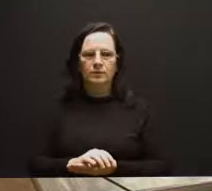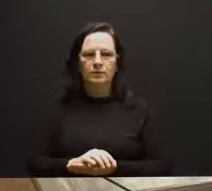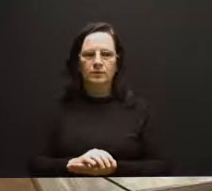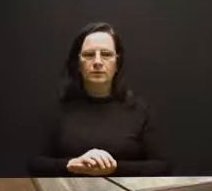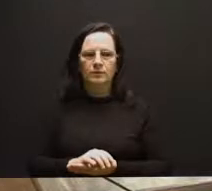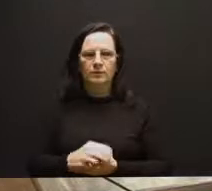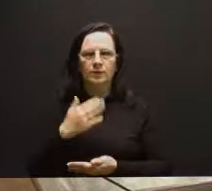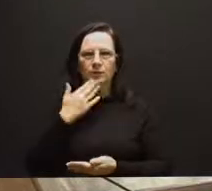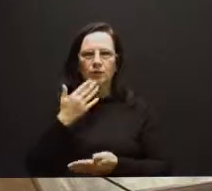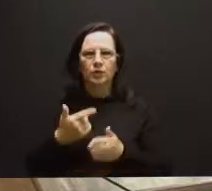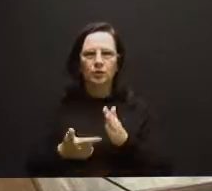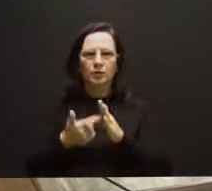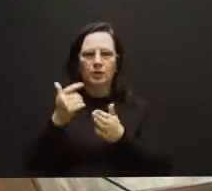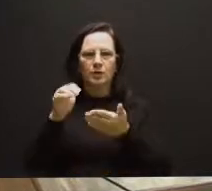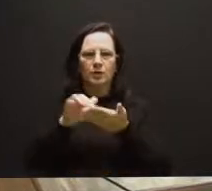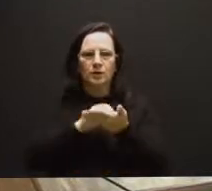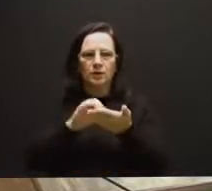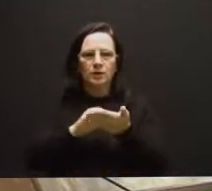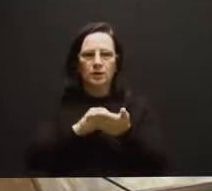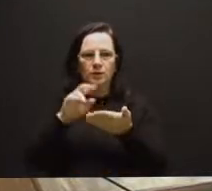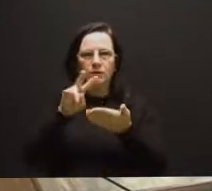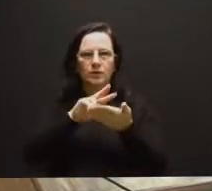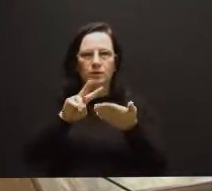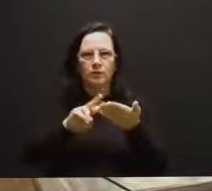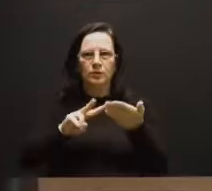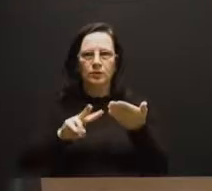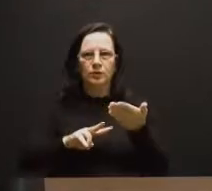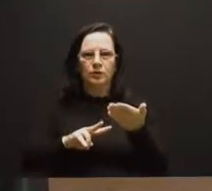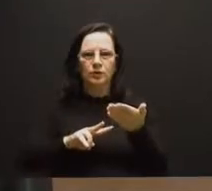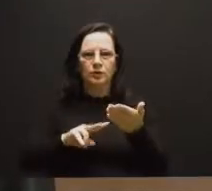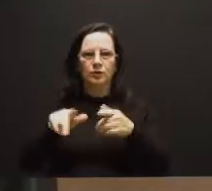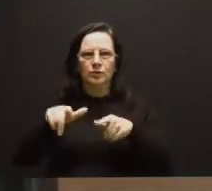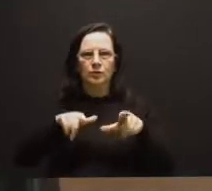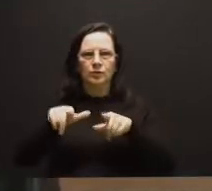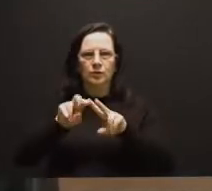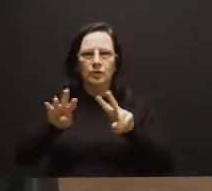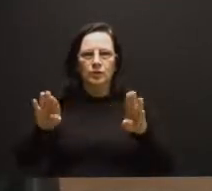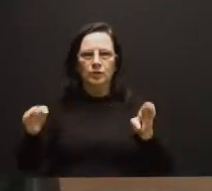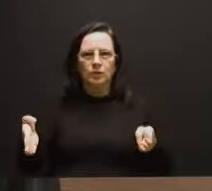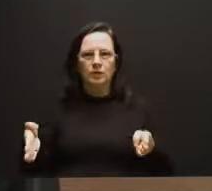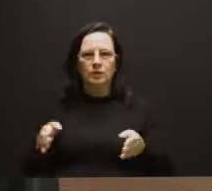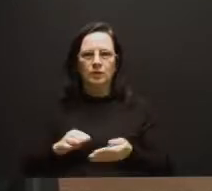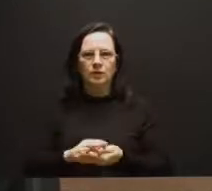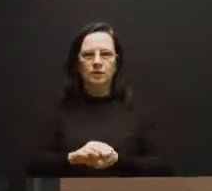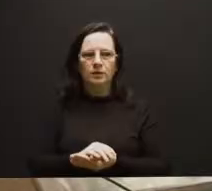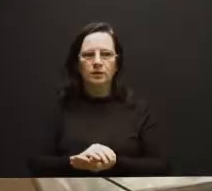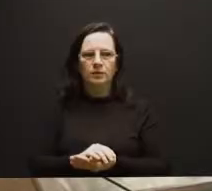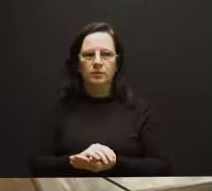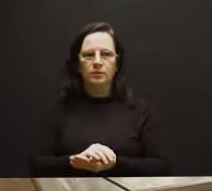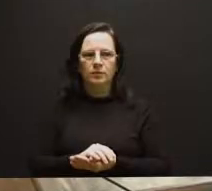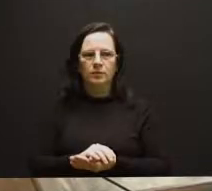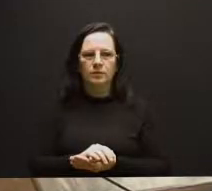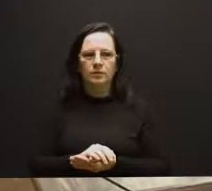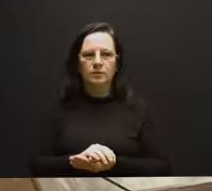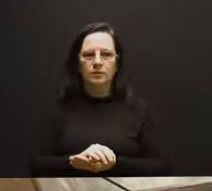solicito ao senhor primeiro secretário que proceda à leitura das indicações encaminhadas à mesa